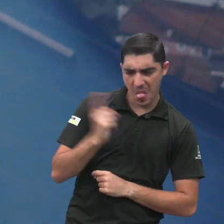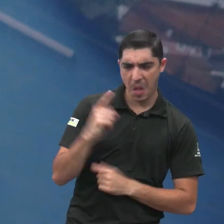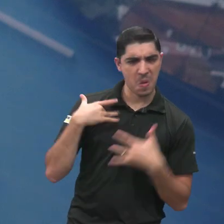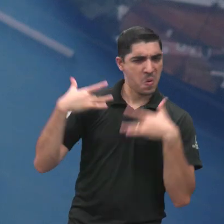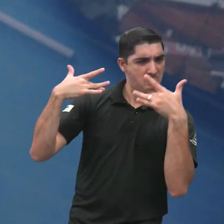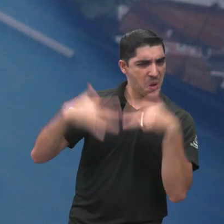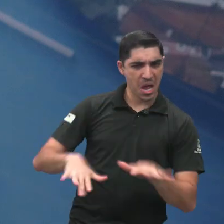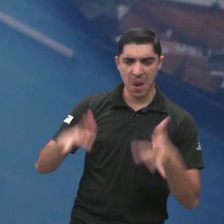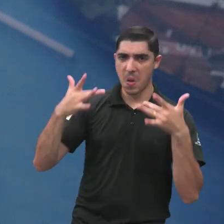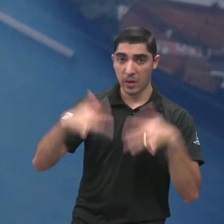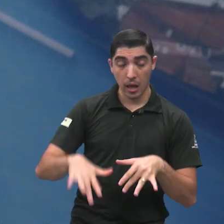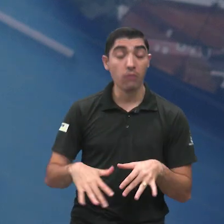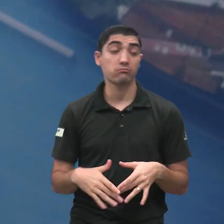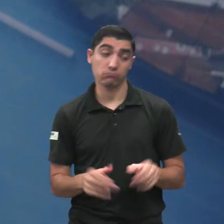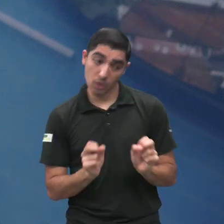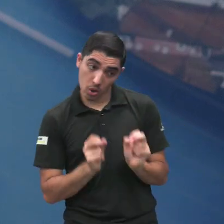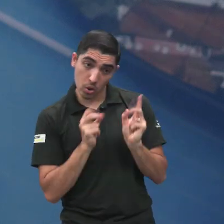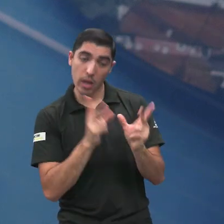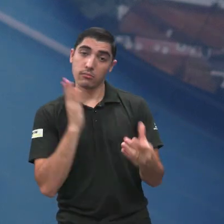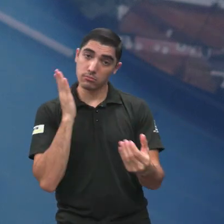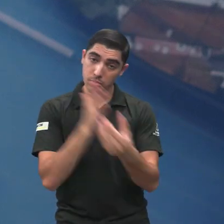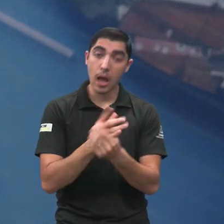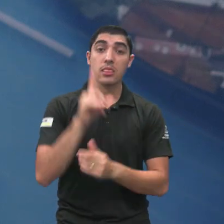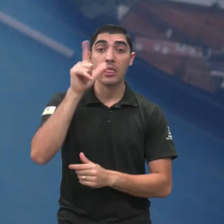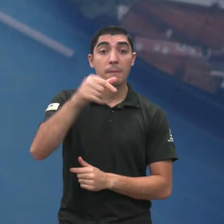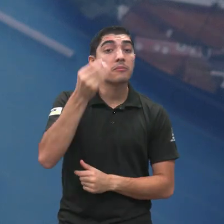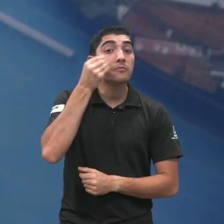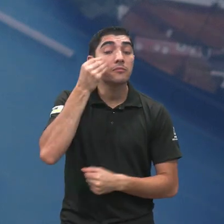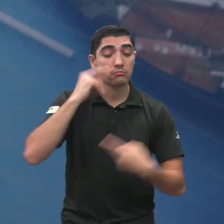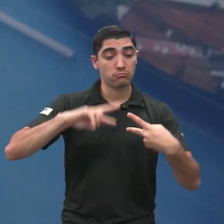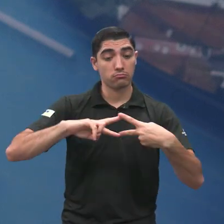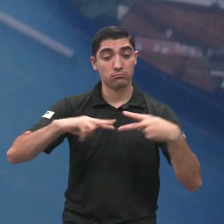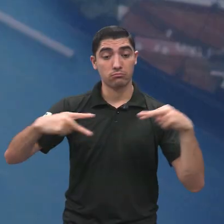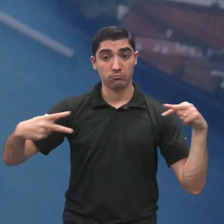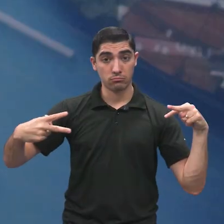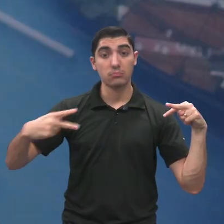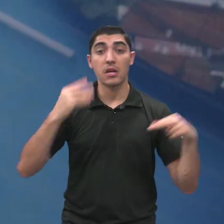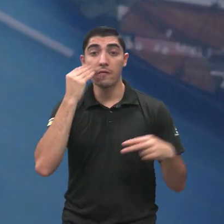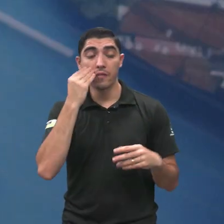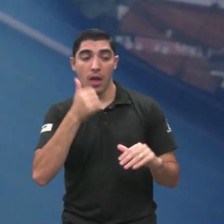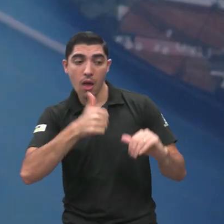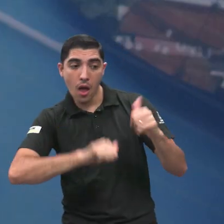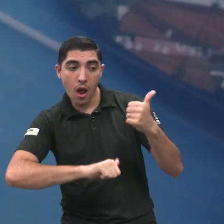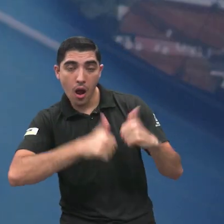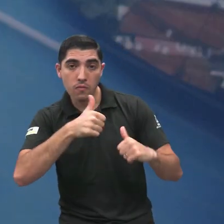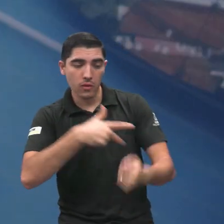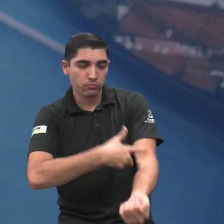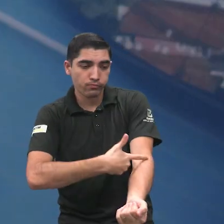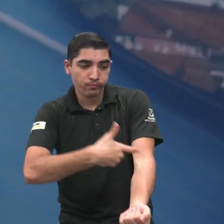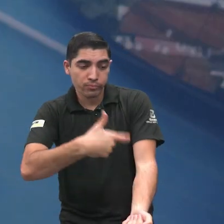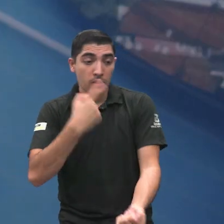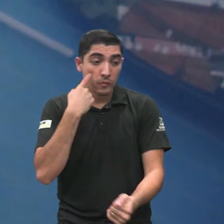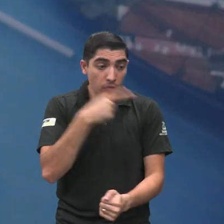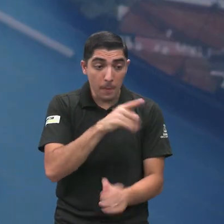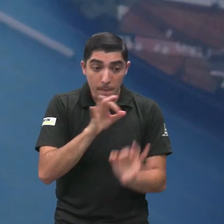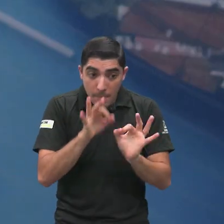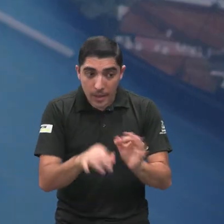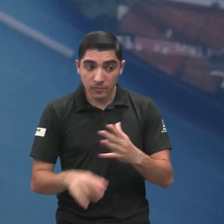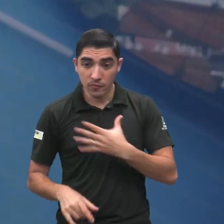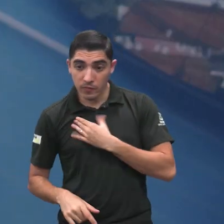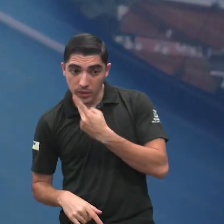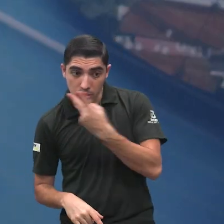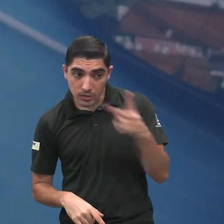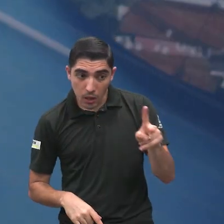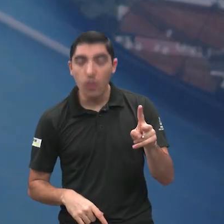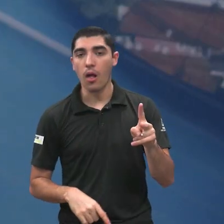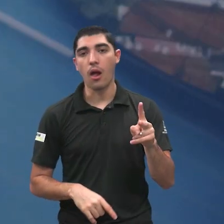esse processo ele prossegue com o exame de DNA, que é a confirmação desse exame que o juiz vai definir assim,